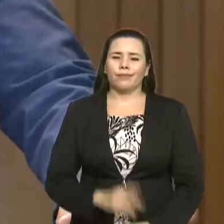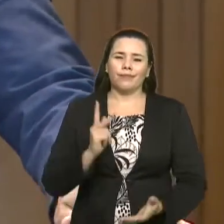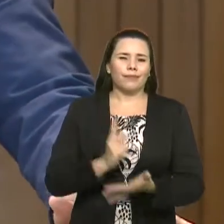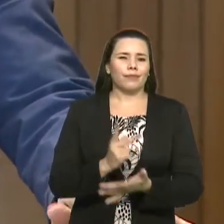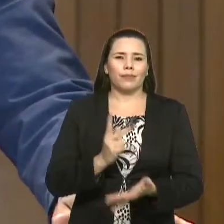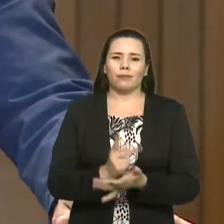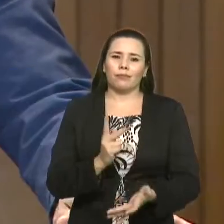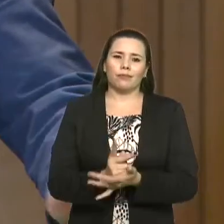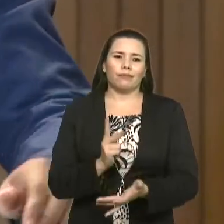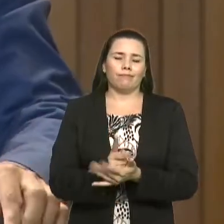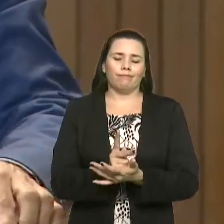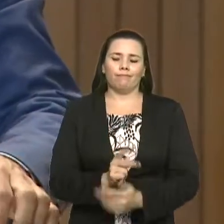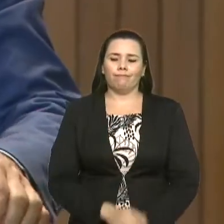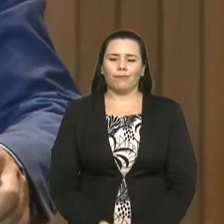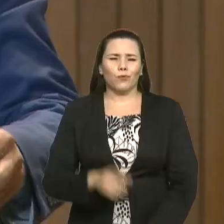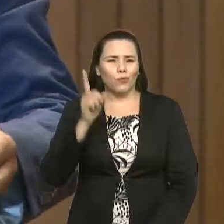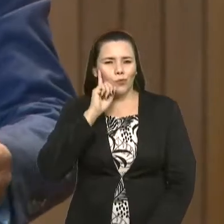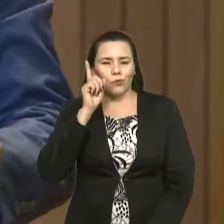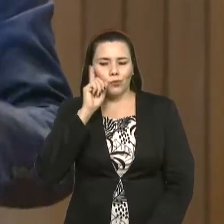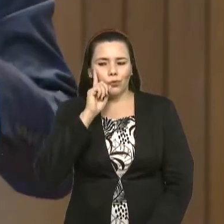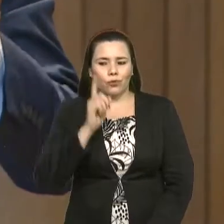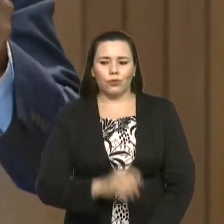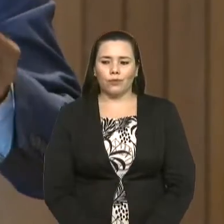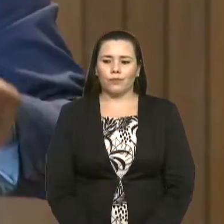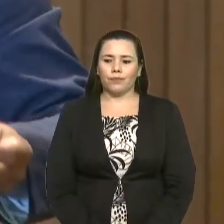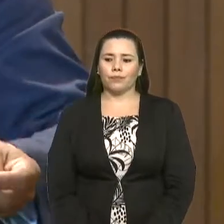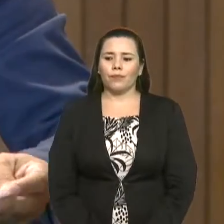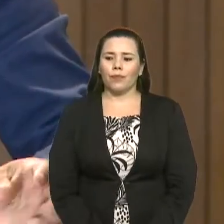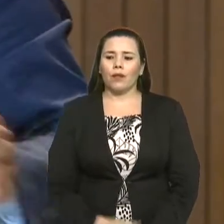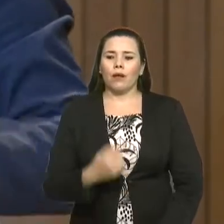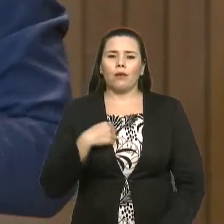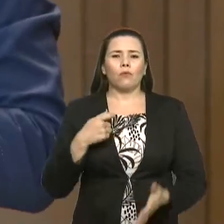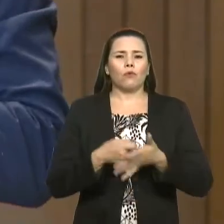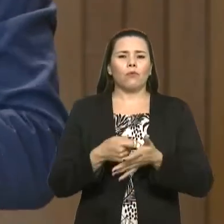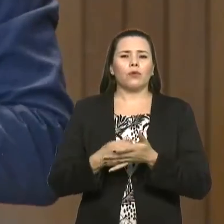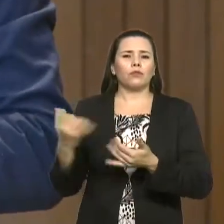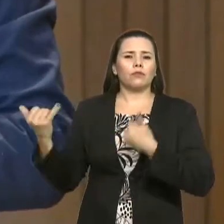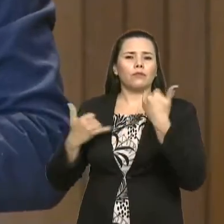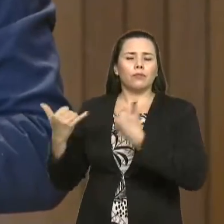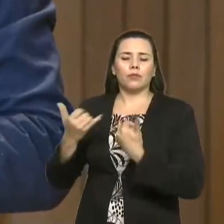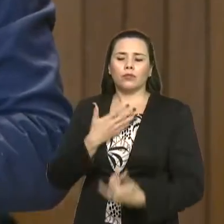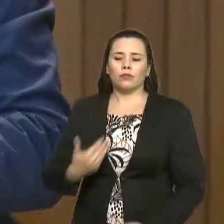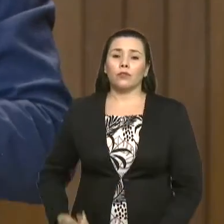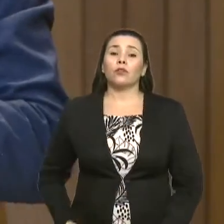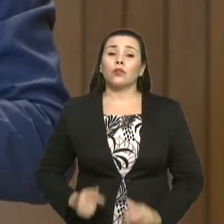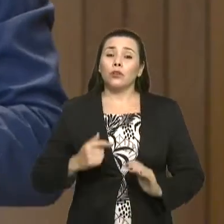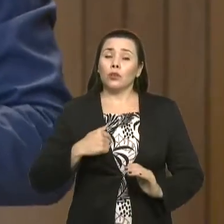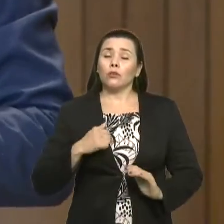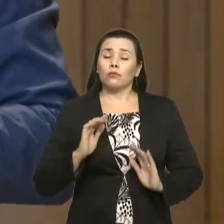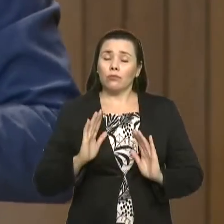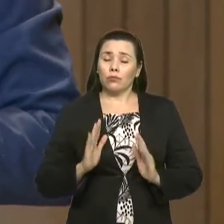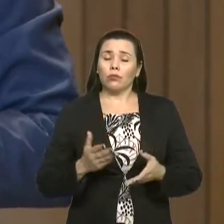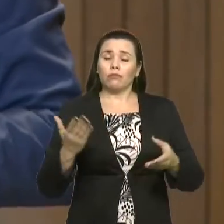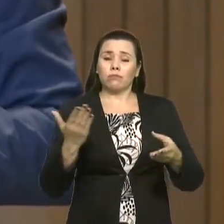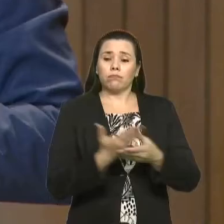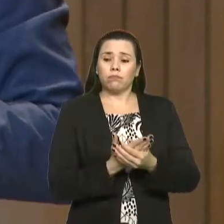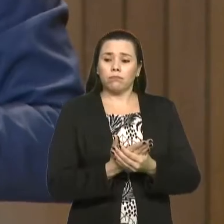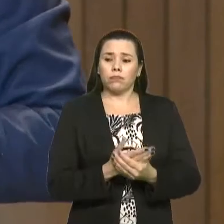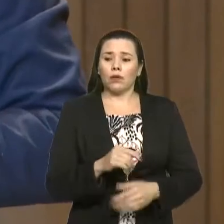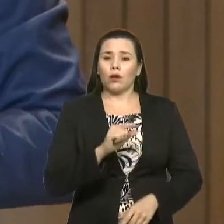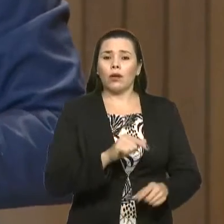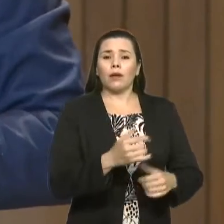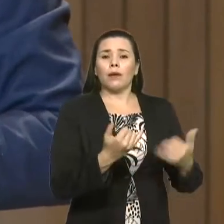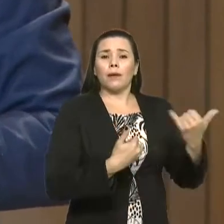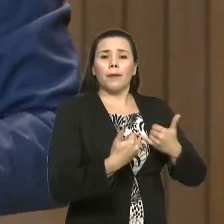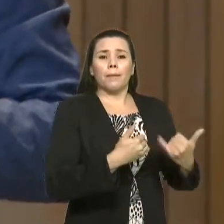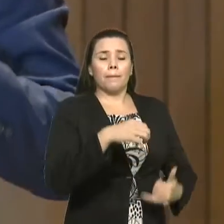escândalo. Estamos batendo aqui numa tecla, cobrando informações do governo do estado e já protocolamos solicitações na MOB e na